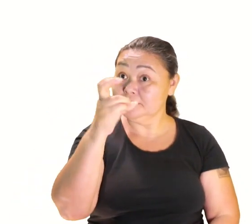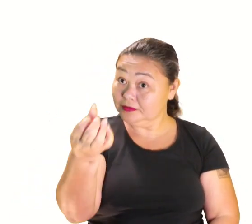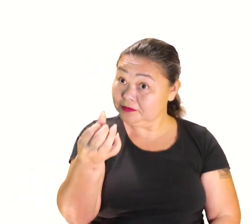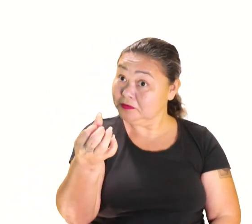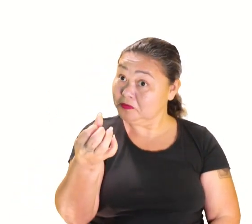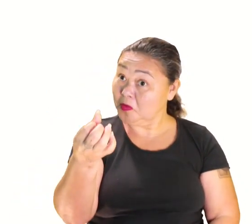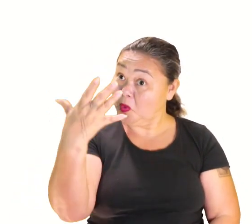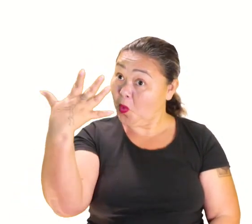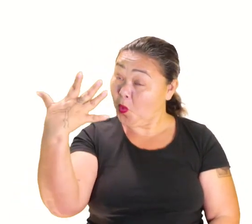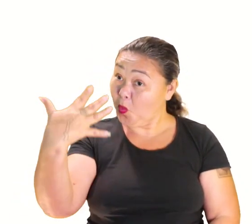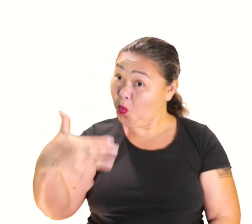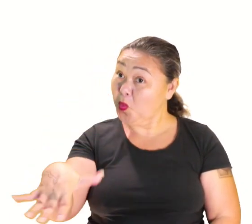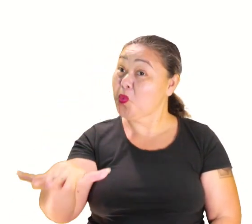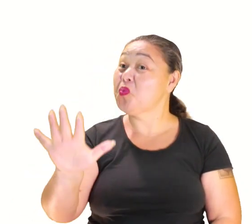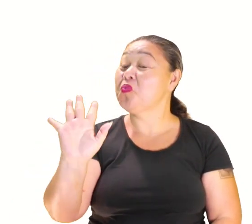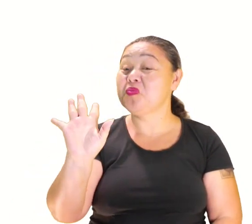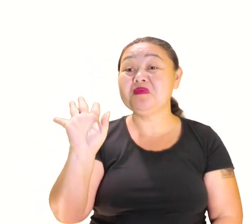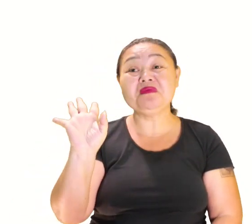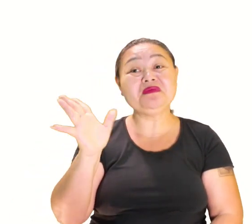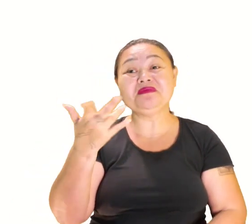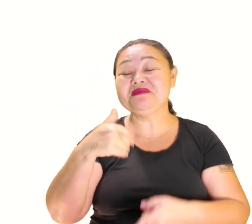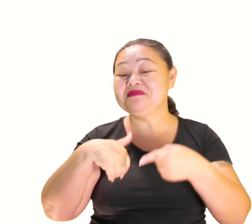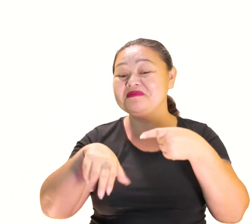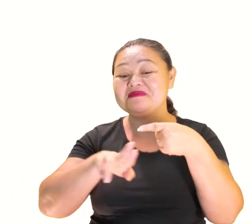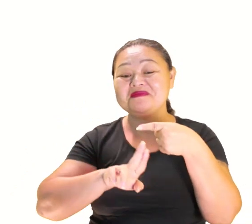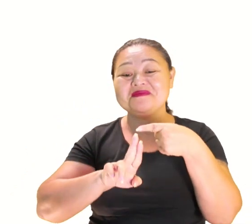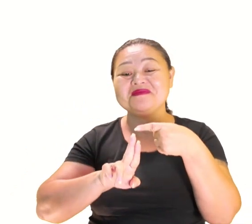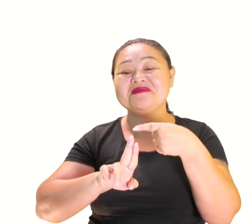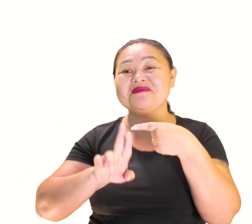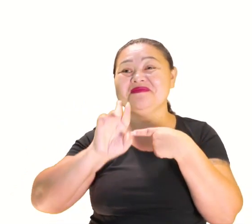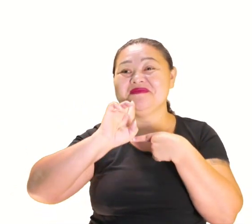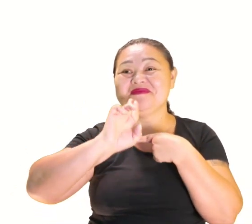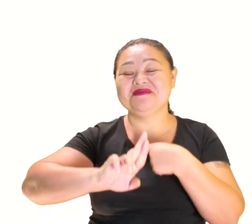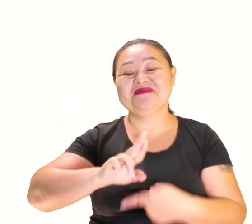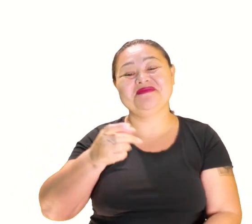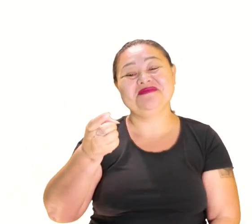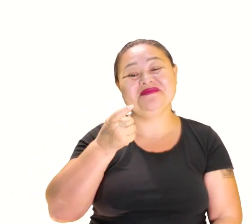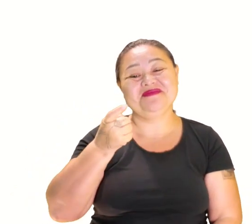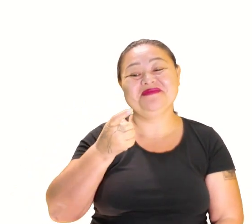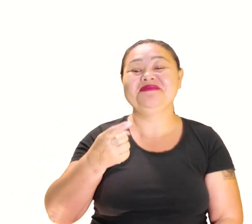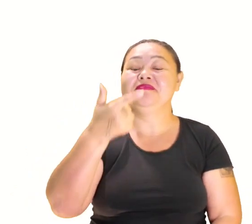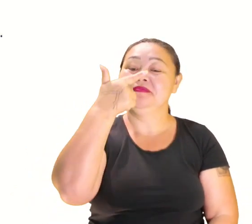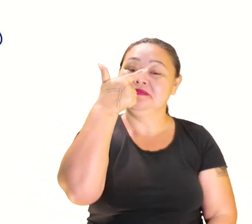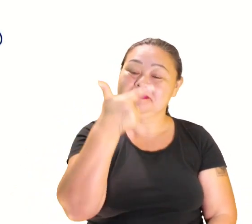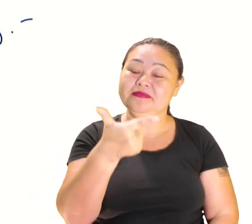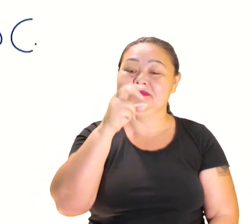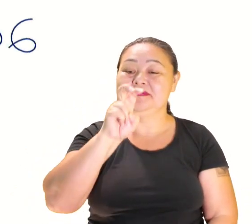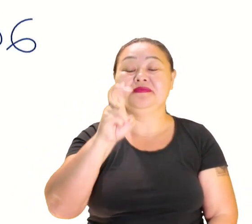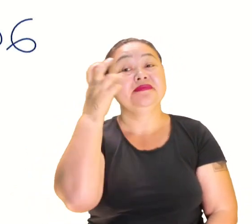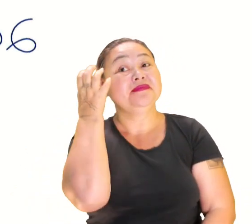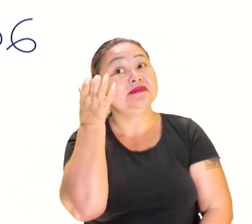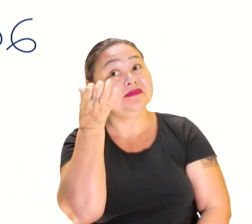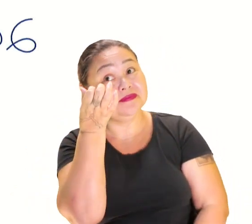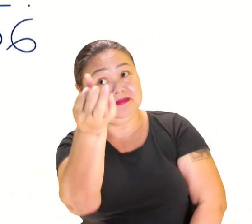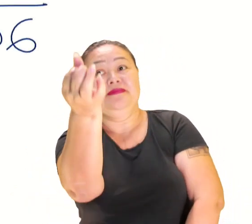256. A parte do denominador não faz diferença, né? Então a gente já vai para a resposta. O x vale